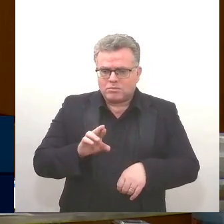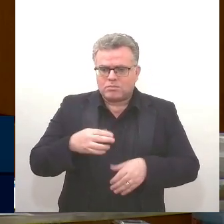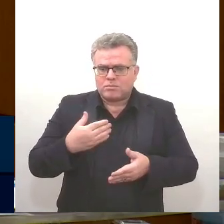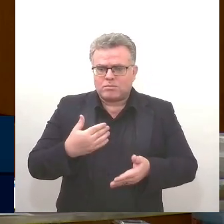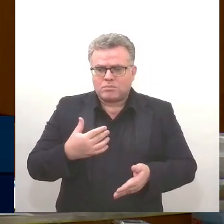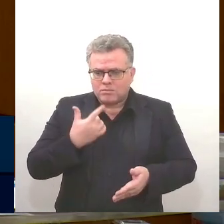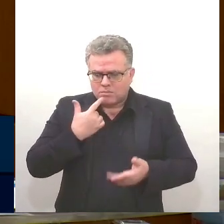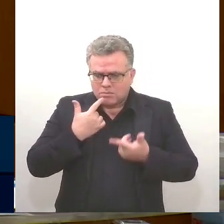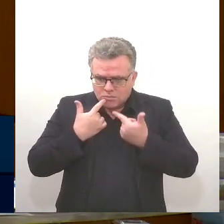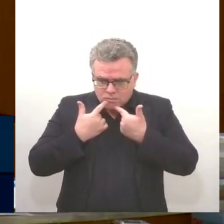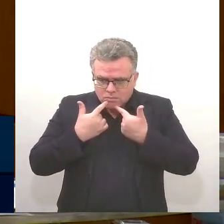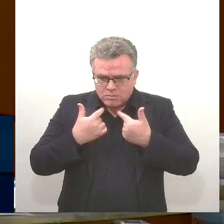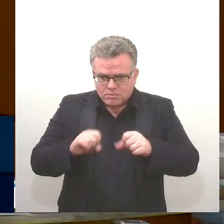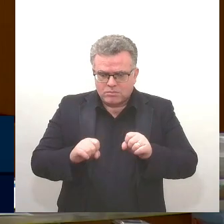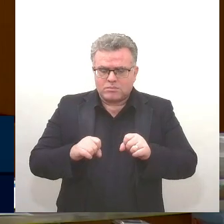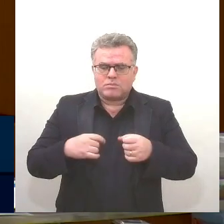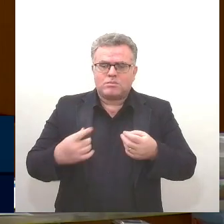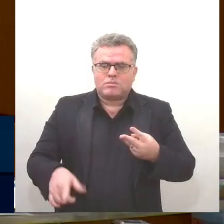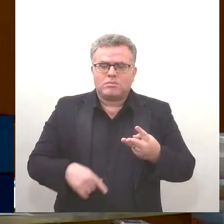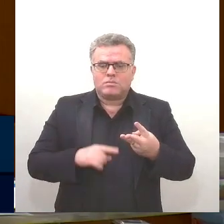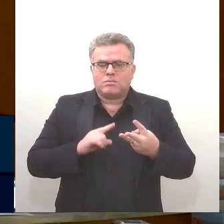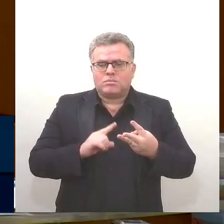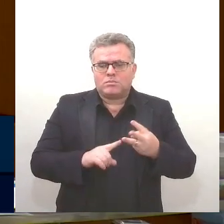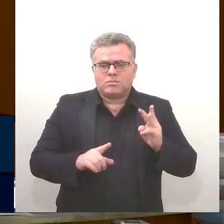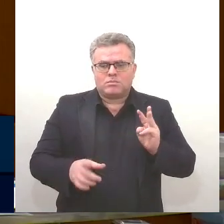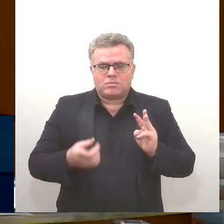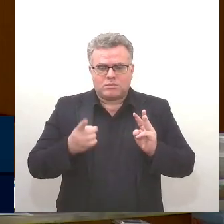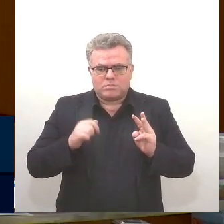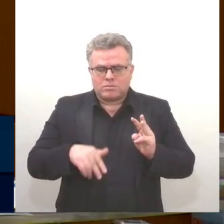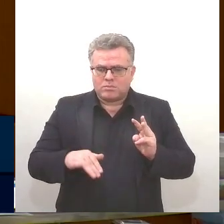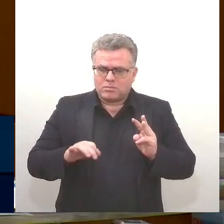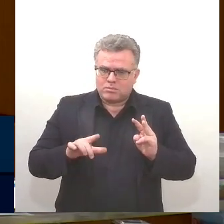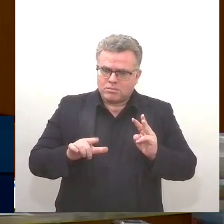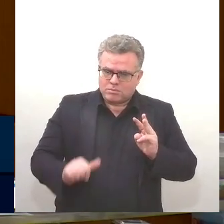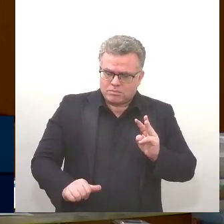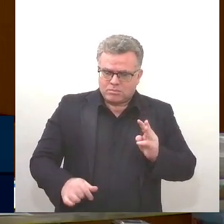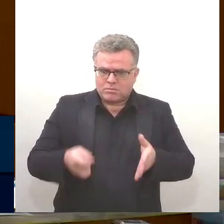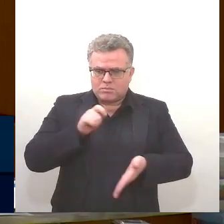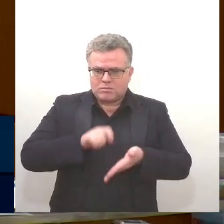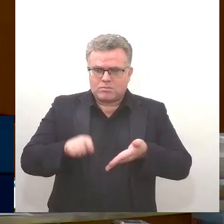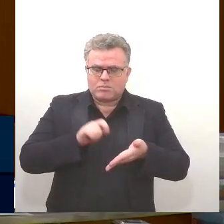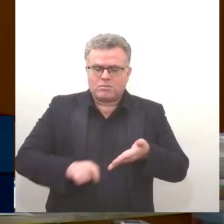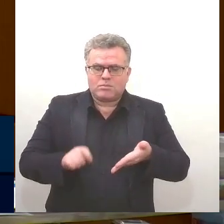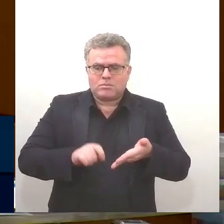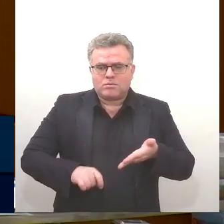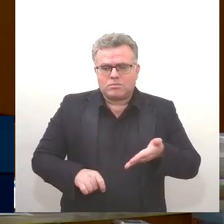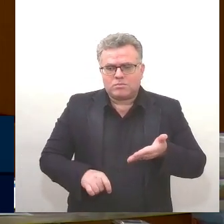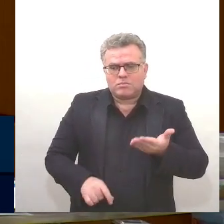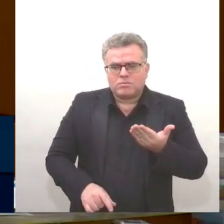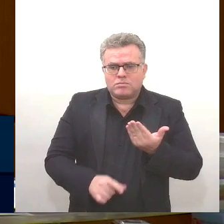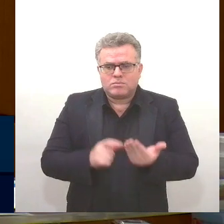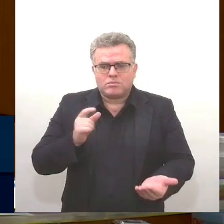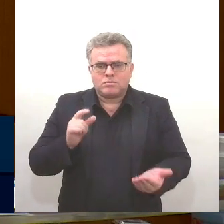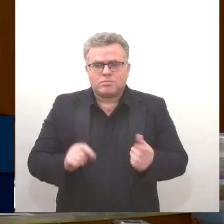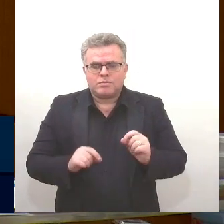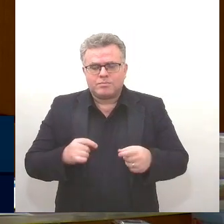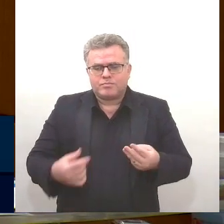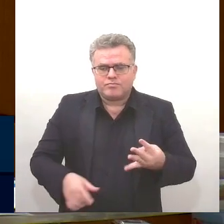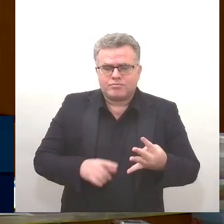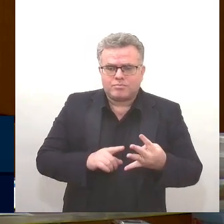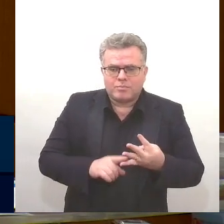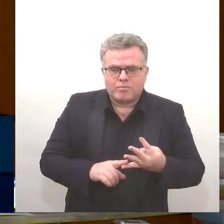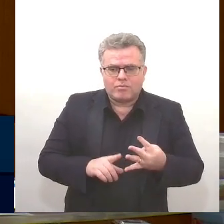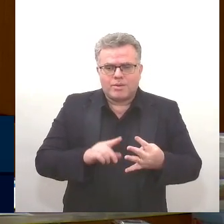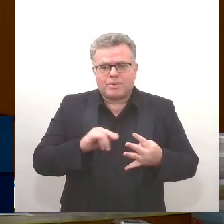linguística Daniela Bento que é escritora e e também por Jéssica Araújo que é